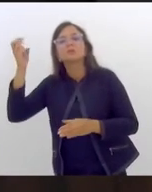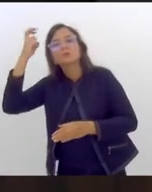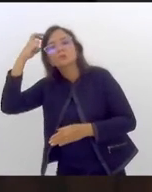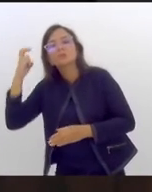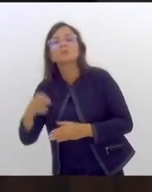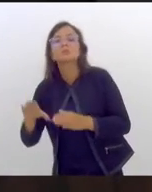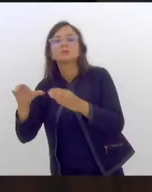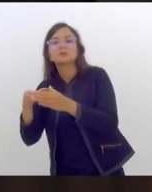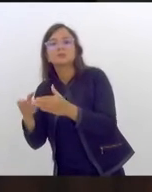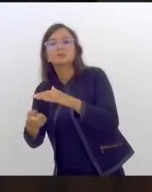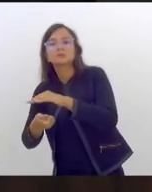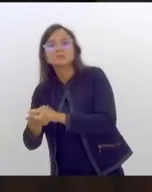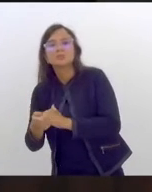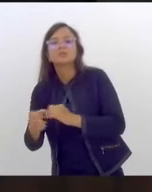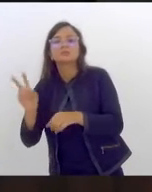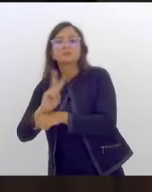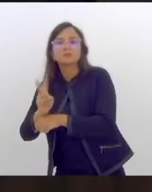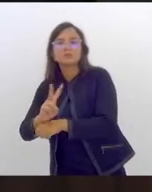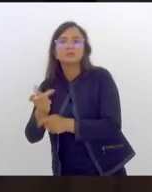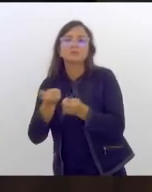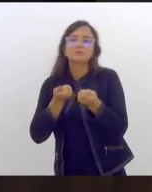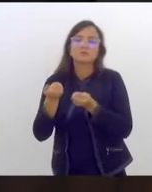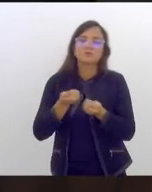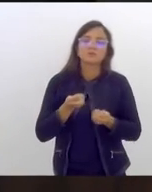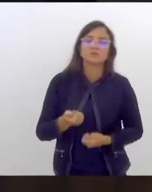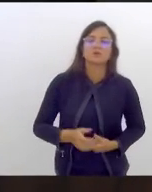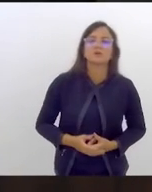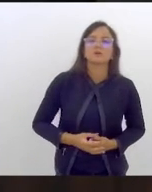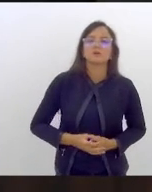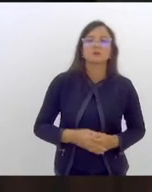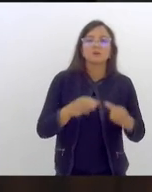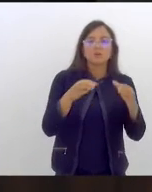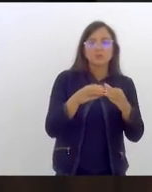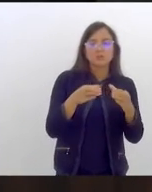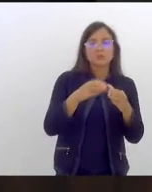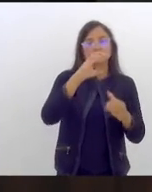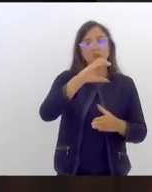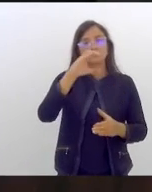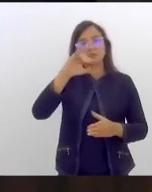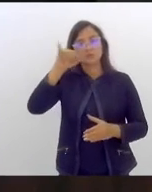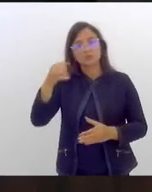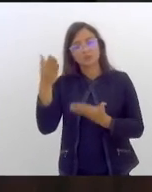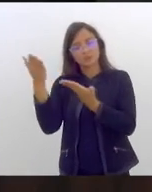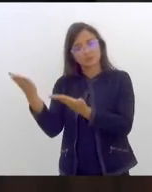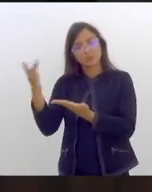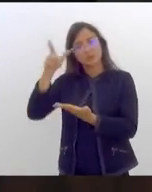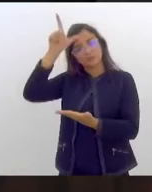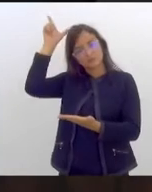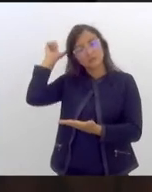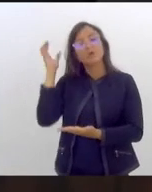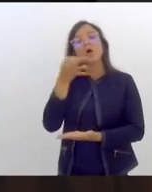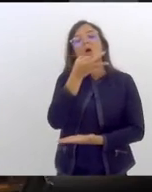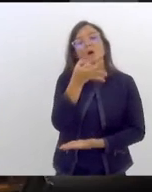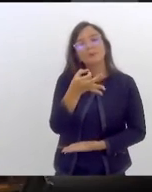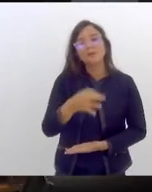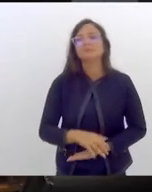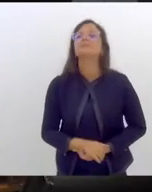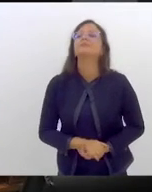e controle as emendas de plenário para emitir parecer pela comissão de Constituição de Justiça Deputado Luiz Paulo